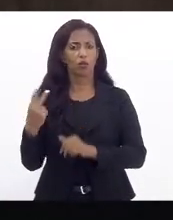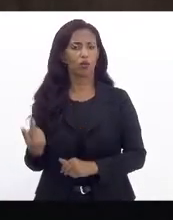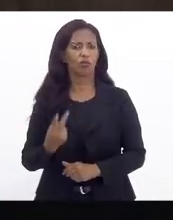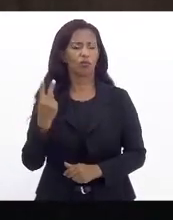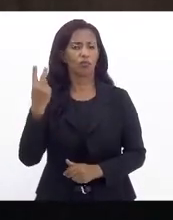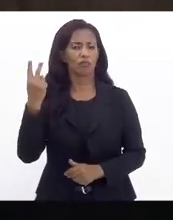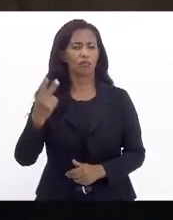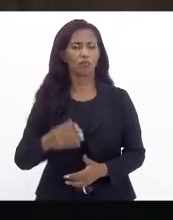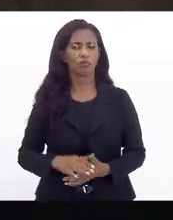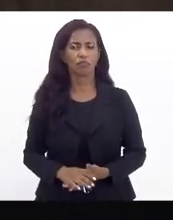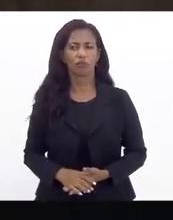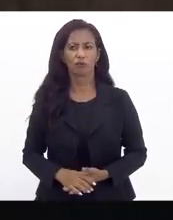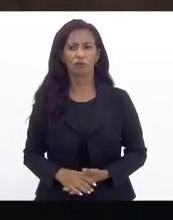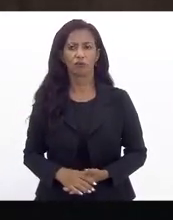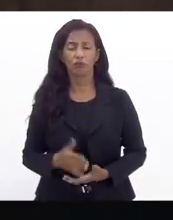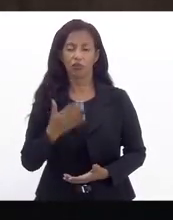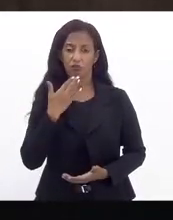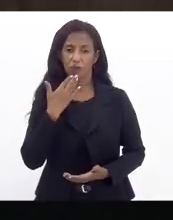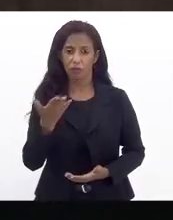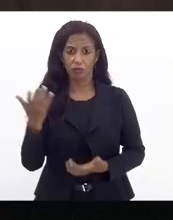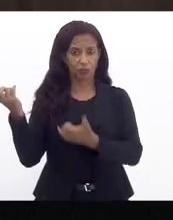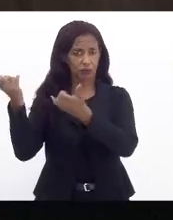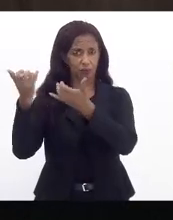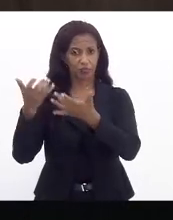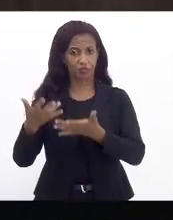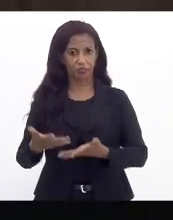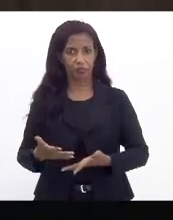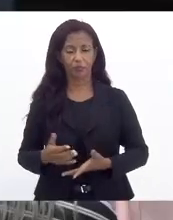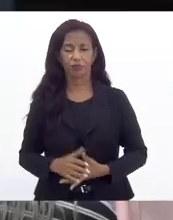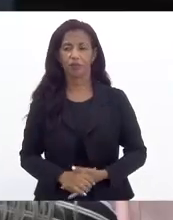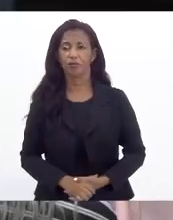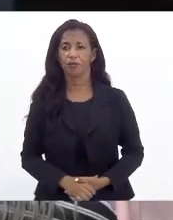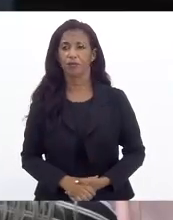vencimento então eu queria pedir esses esclarecimentos